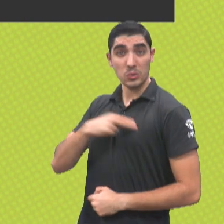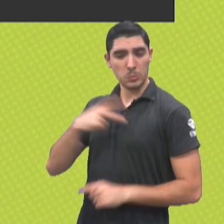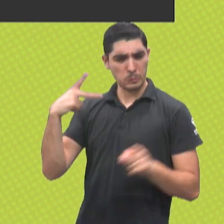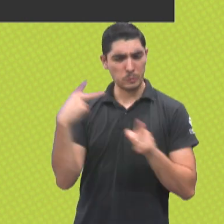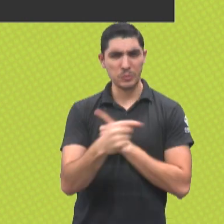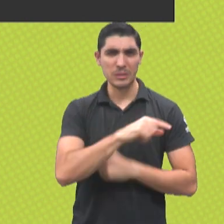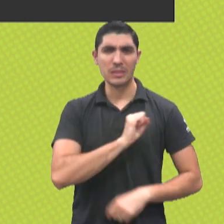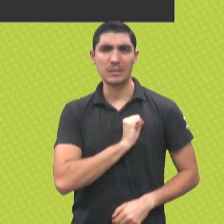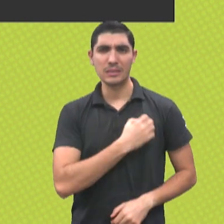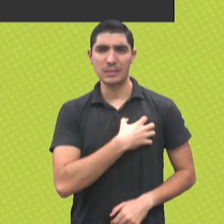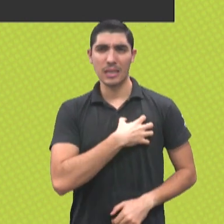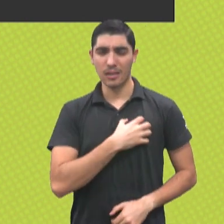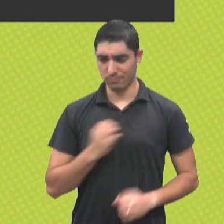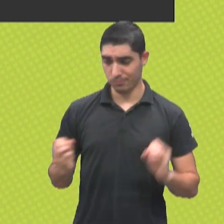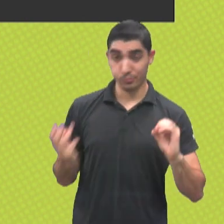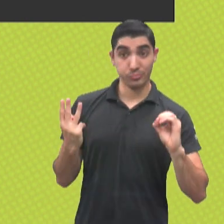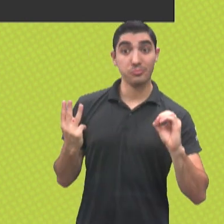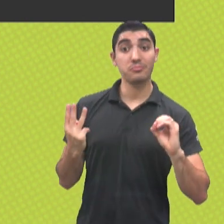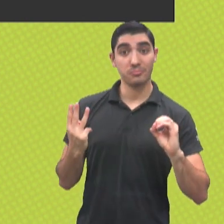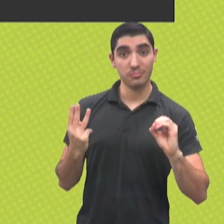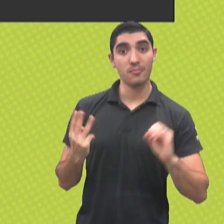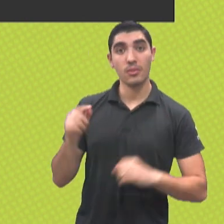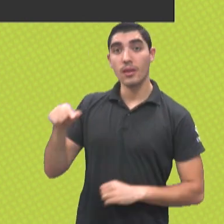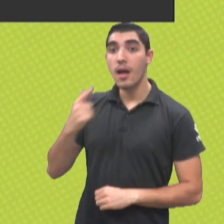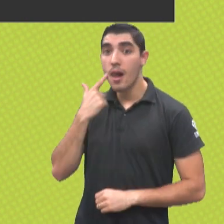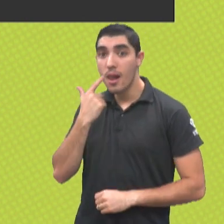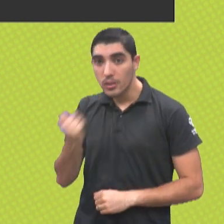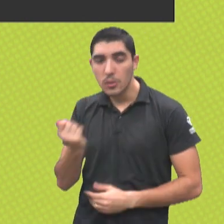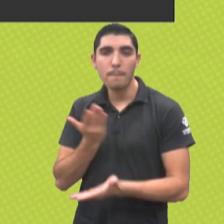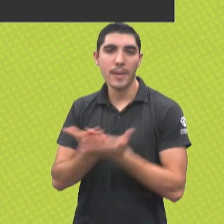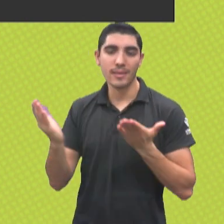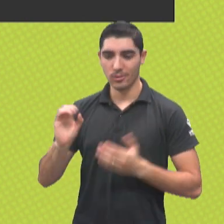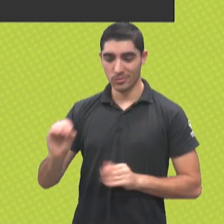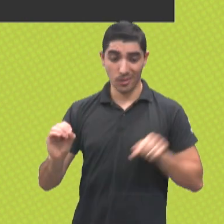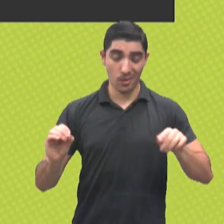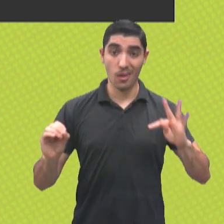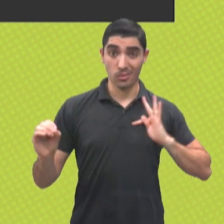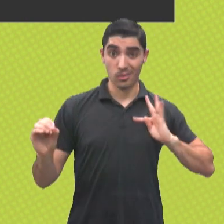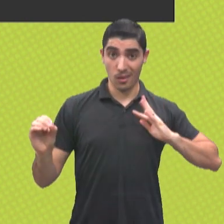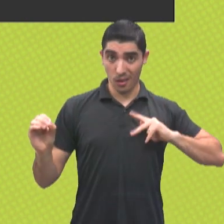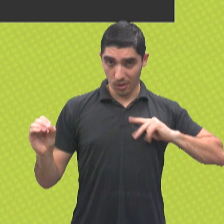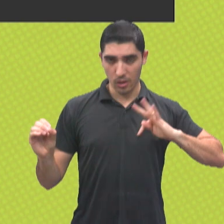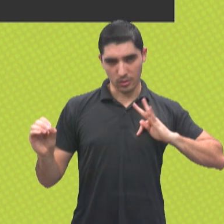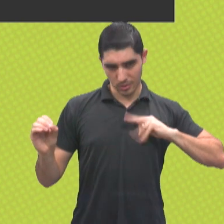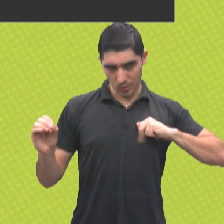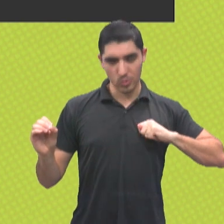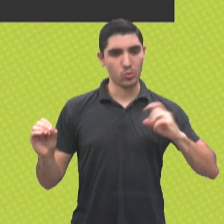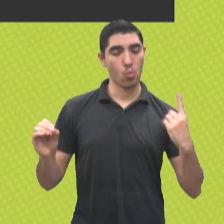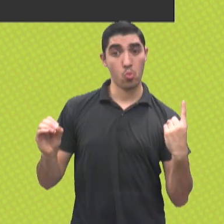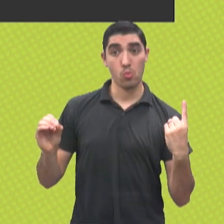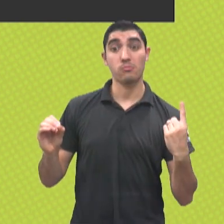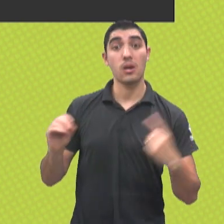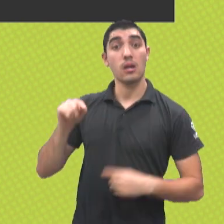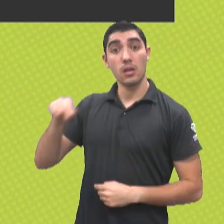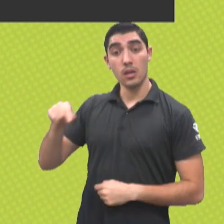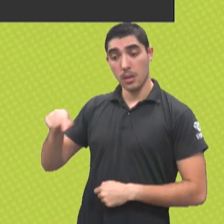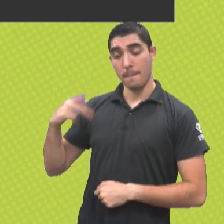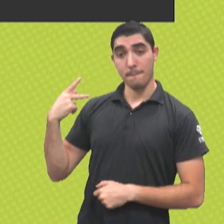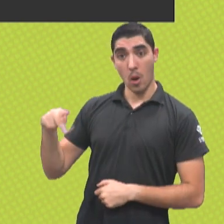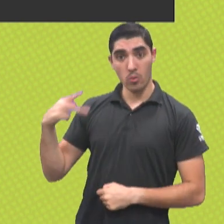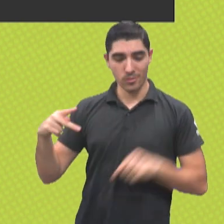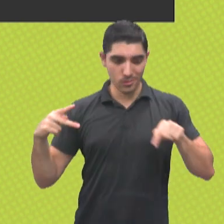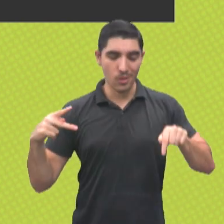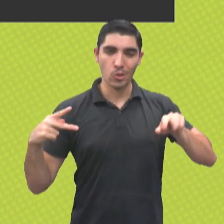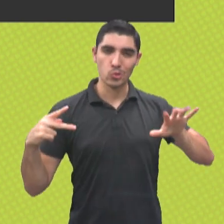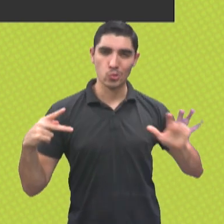Lá no Nicolau Alaion 3-0, Araçatuba perdeu em casa para o Taquaritinga 1-0 e empate Paulista e Joseense 2-2.